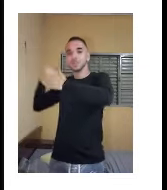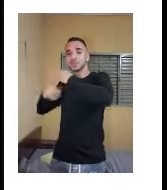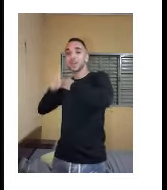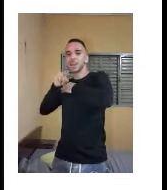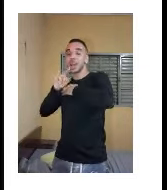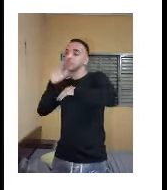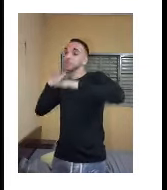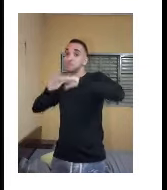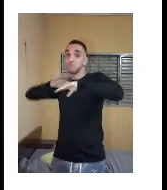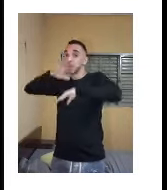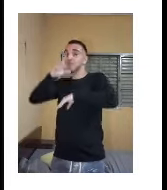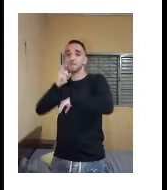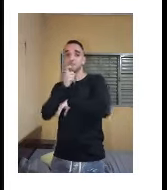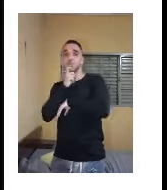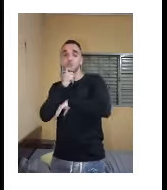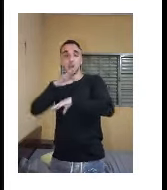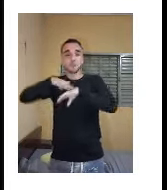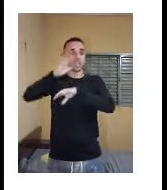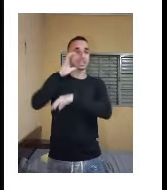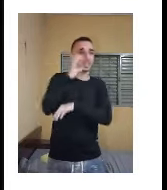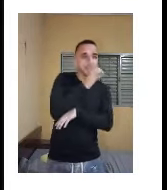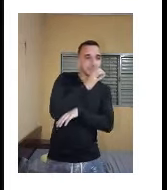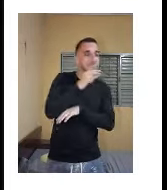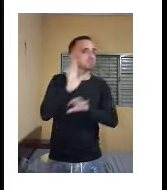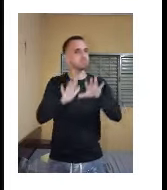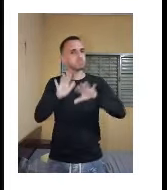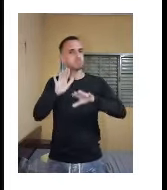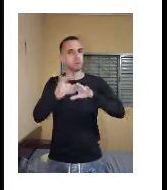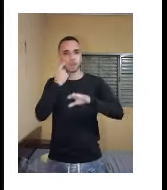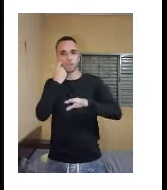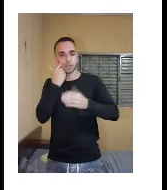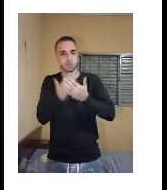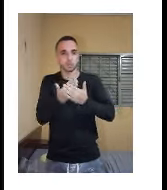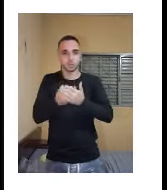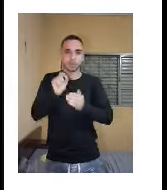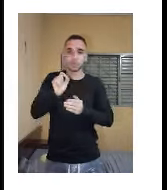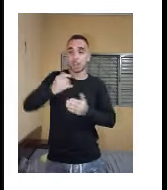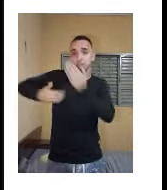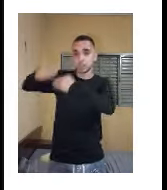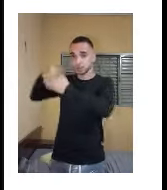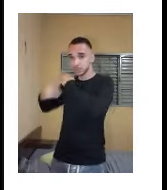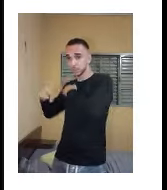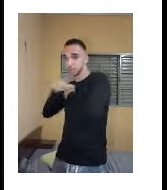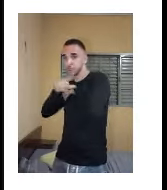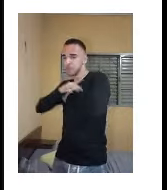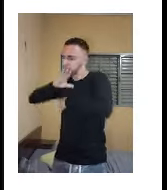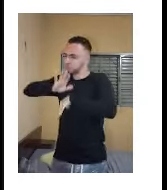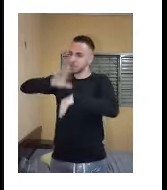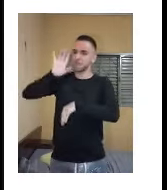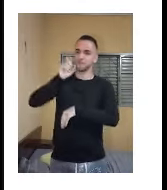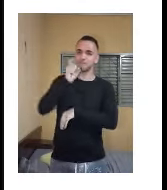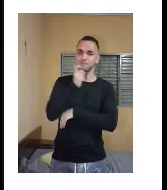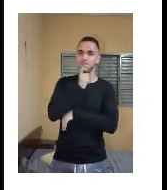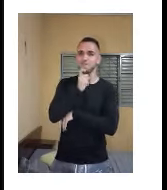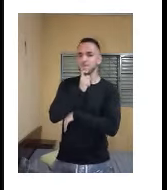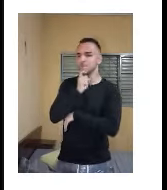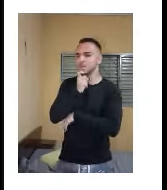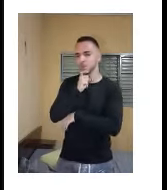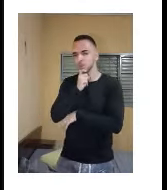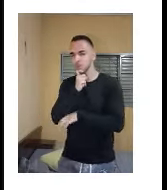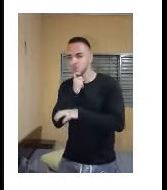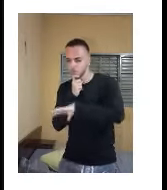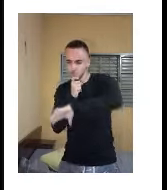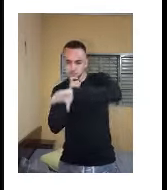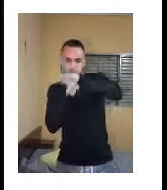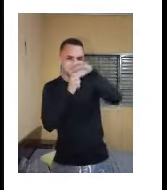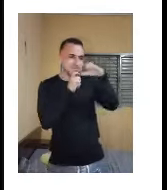Traz também esses estudos evidências observacionais, ou seja, a partir de estações meteorológicas de